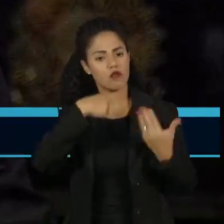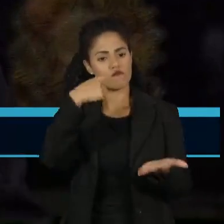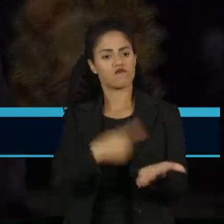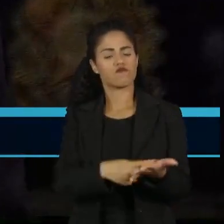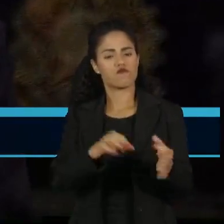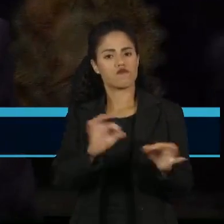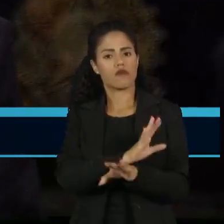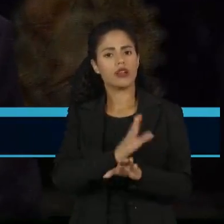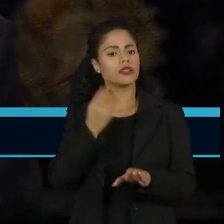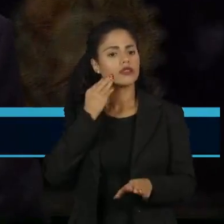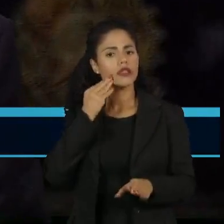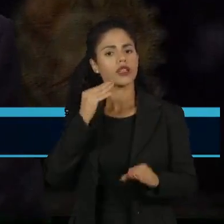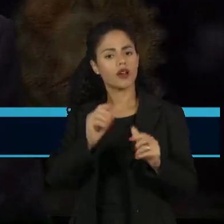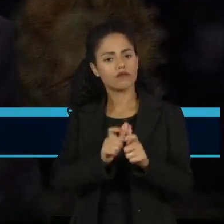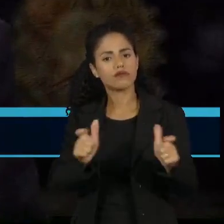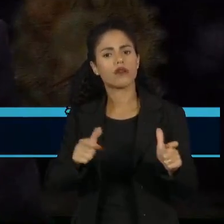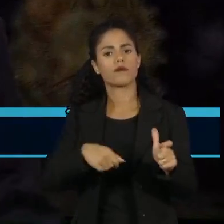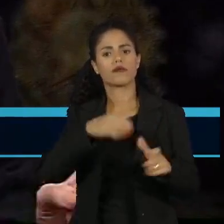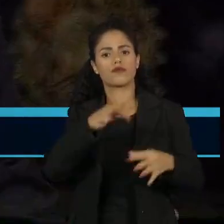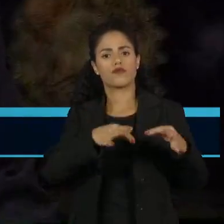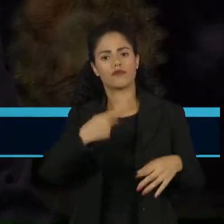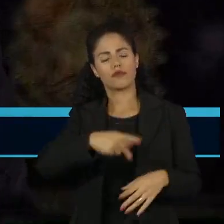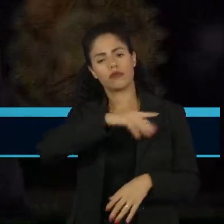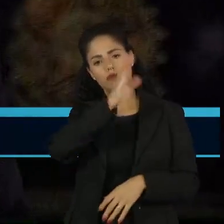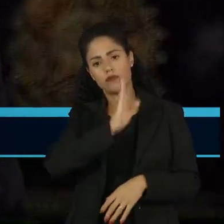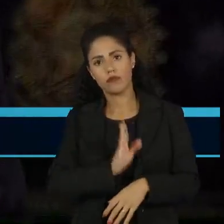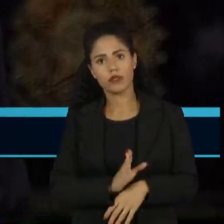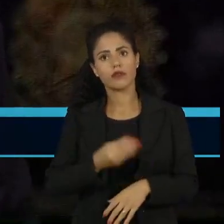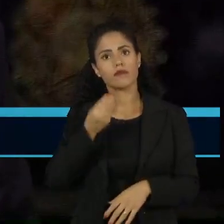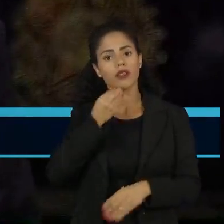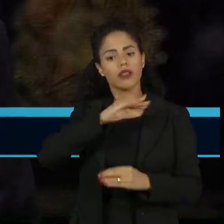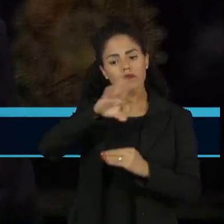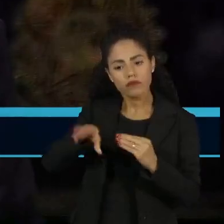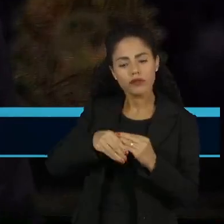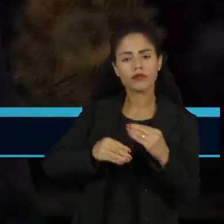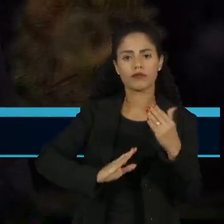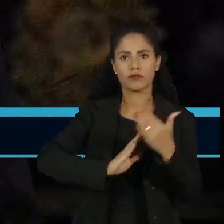de buscar aprimorar a justiça do nosso país através dessa emenda à Constituição.